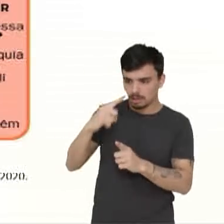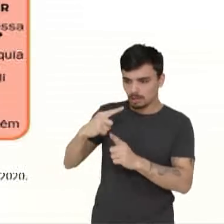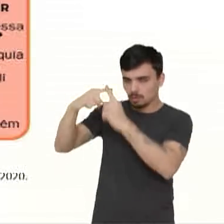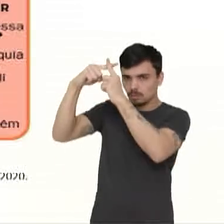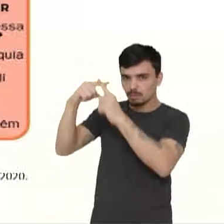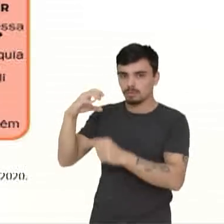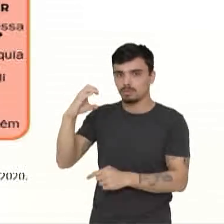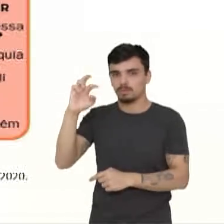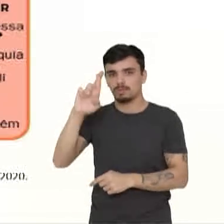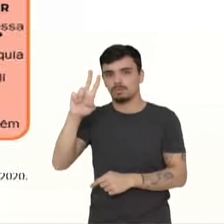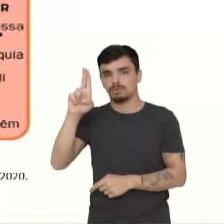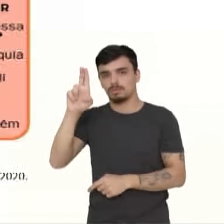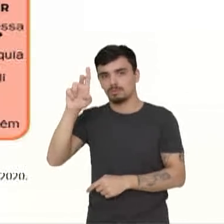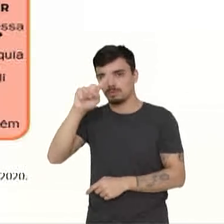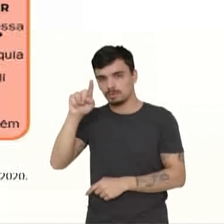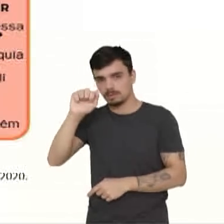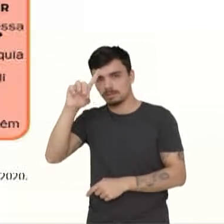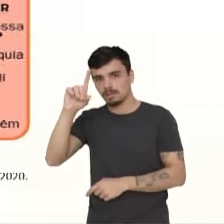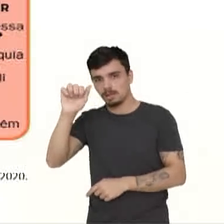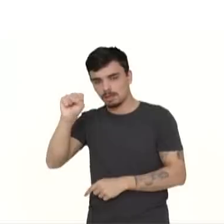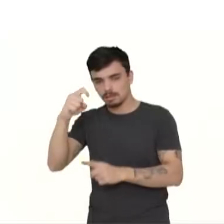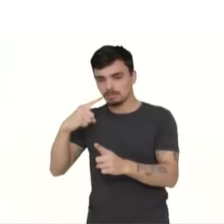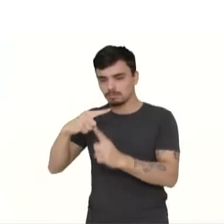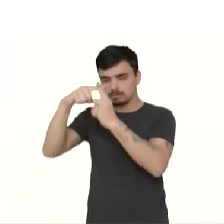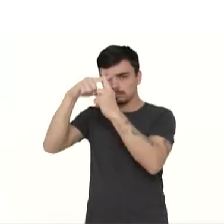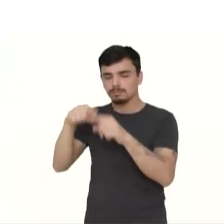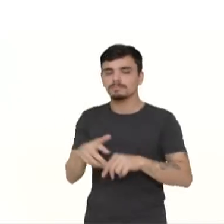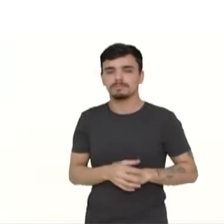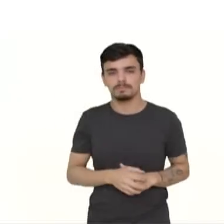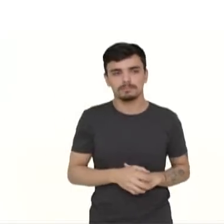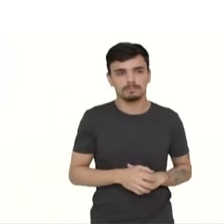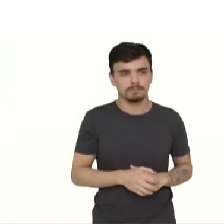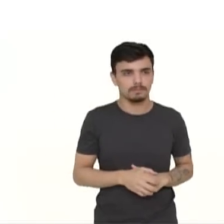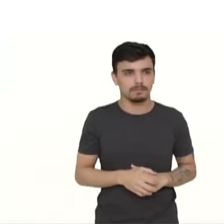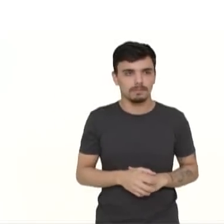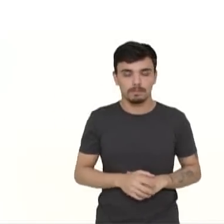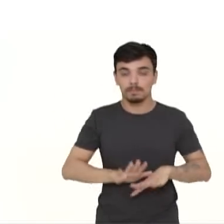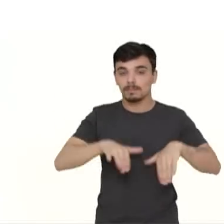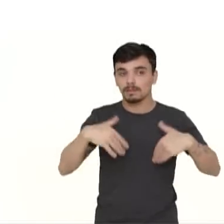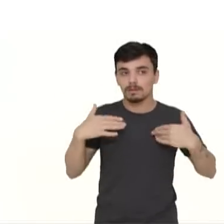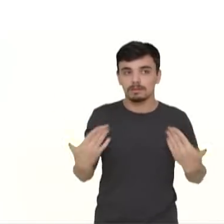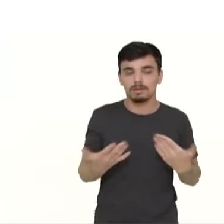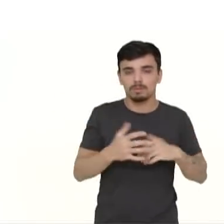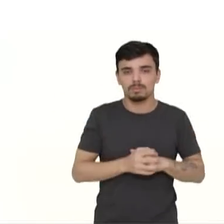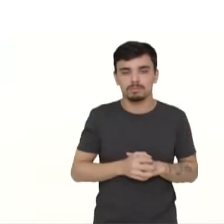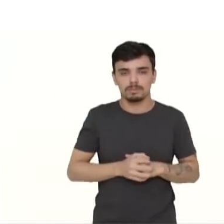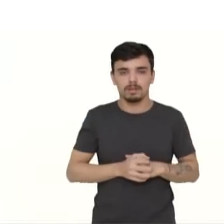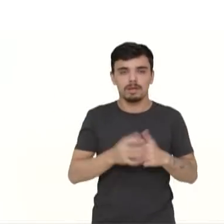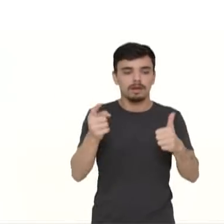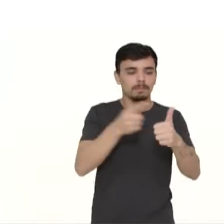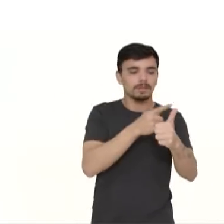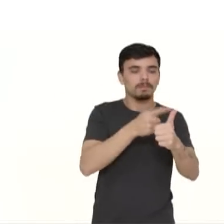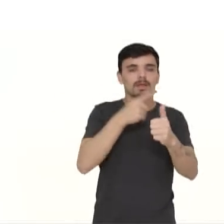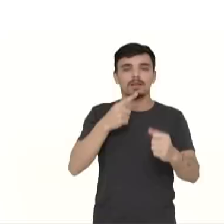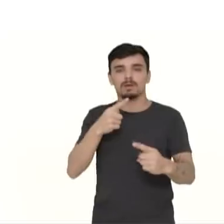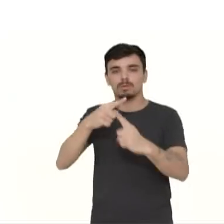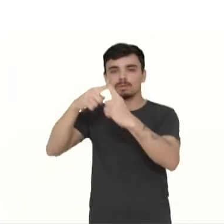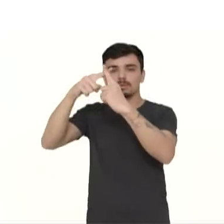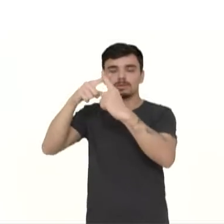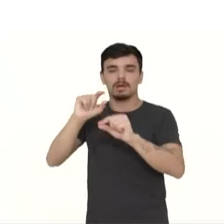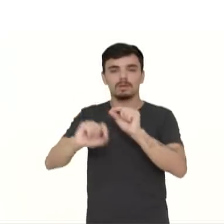verem como ocorreu, então, em um período bem longo. Bom, A primeira cruzada, que vai de